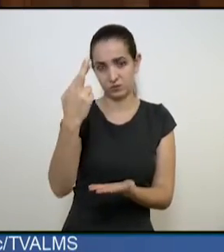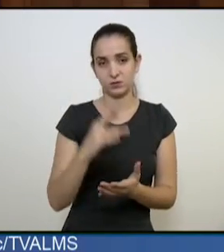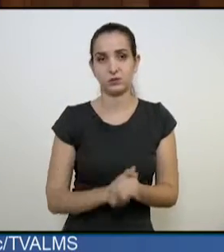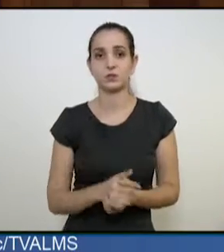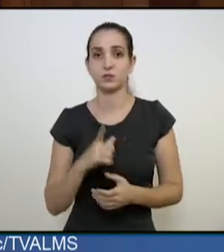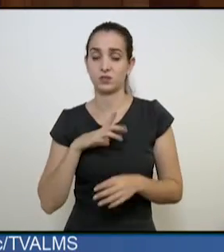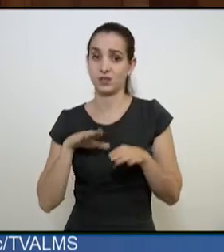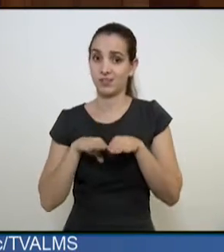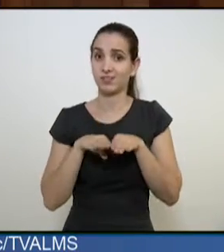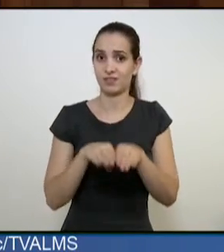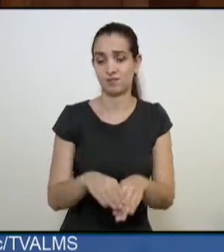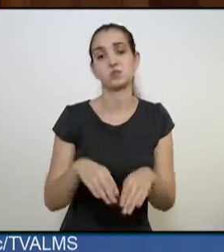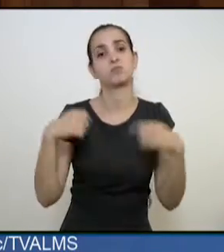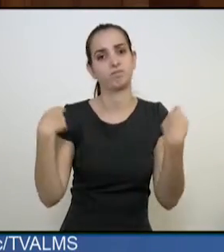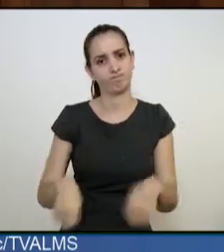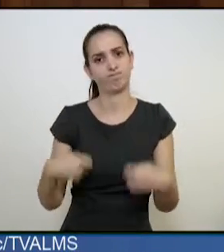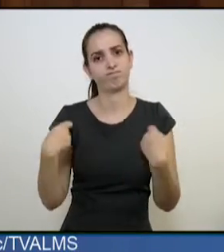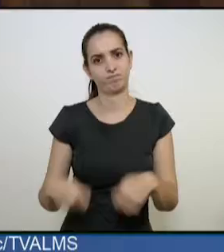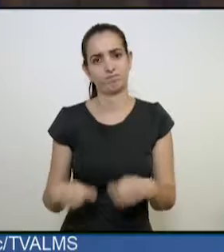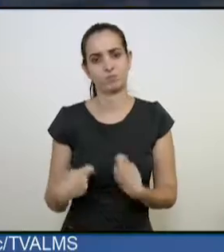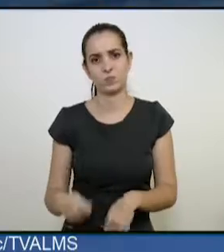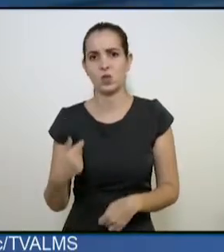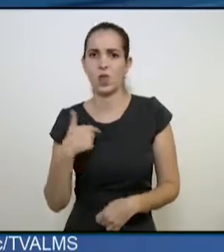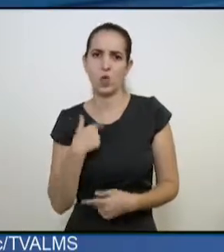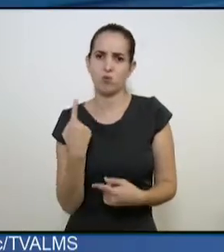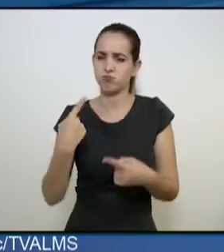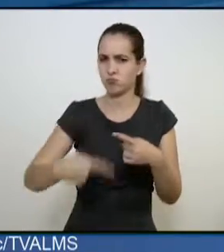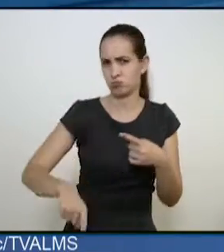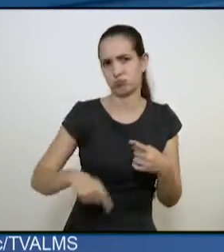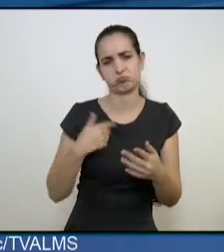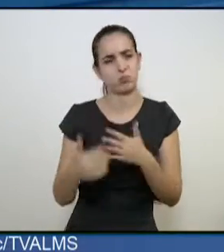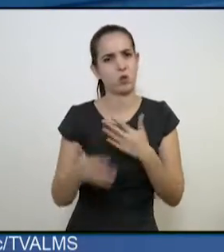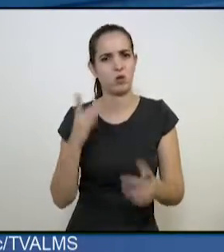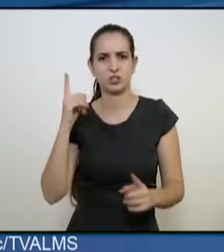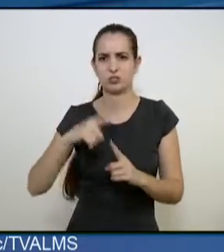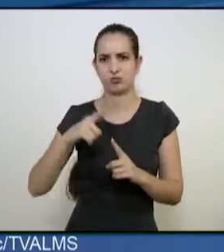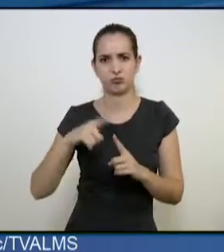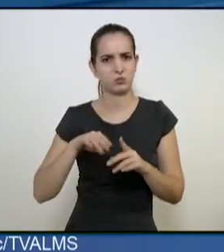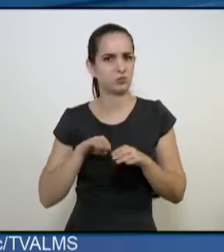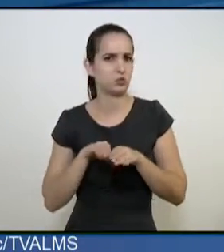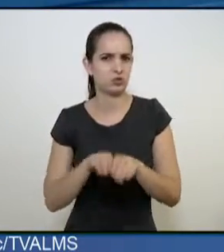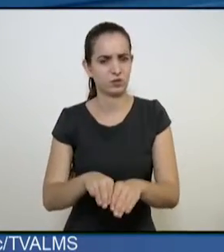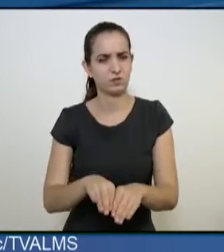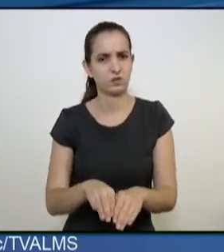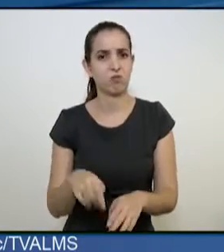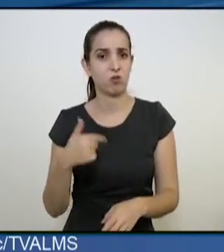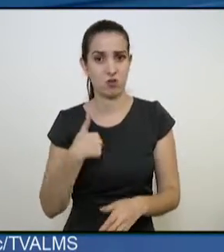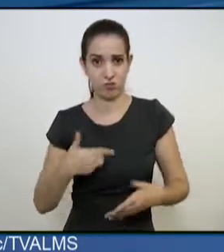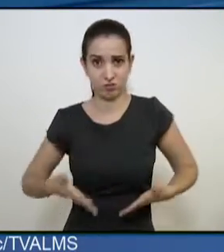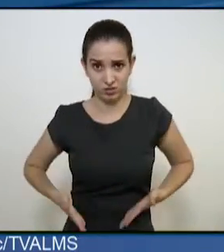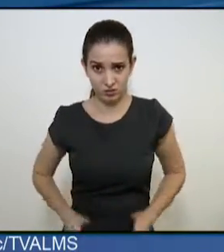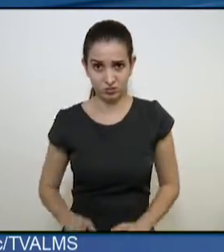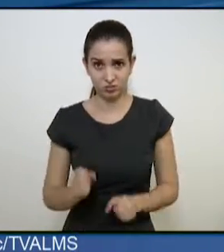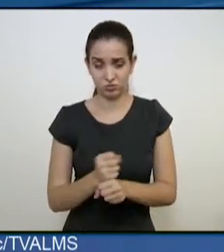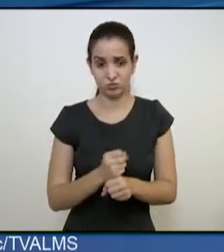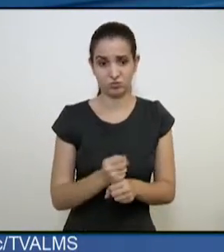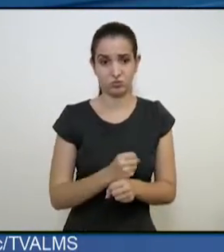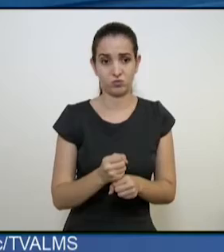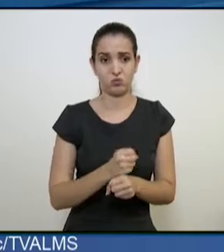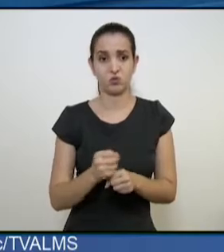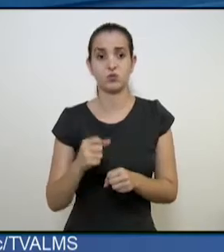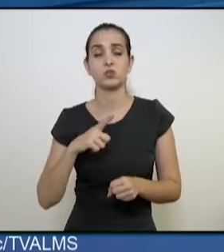a intervenção se fez necessária. Eu sou contra qualquer tipo de intervenção. Eu nasci no ano do